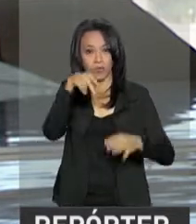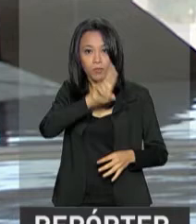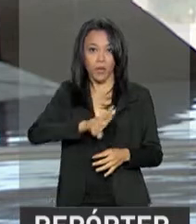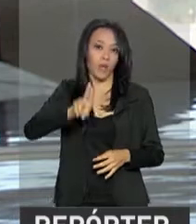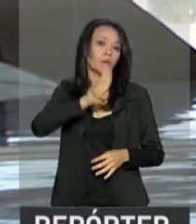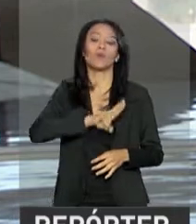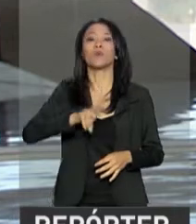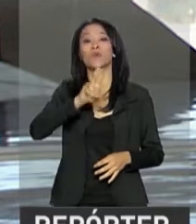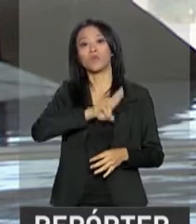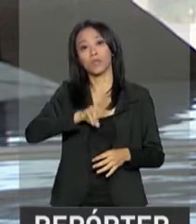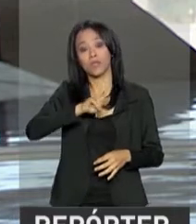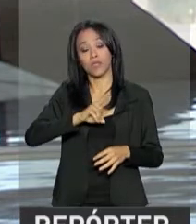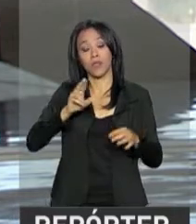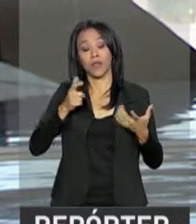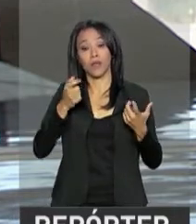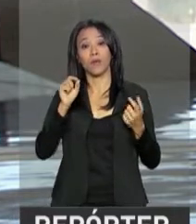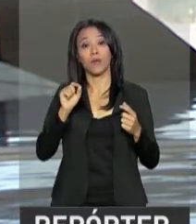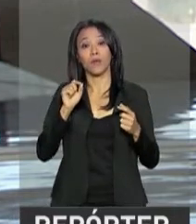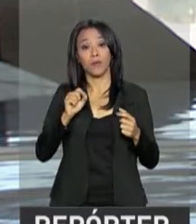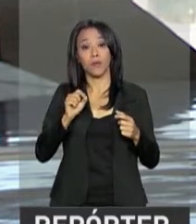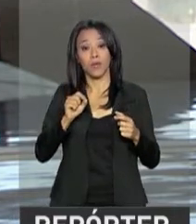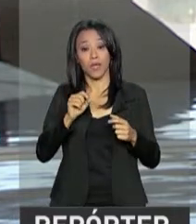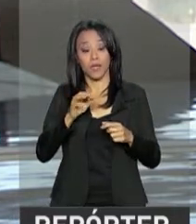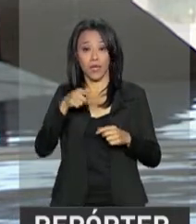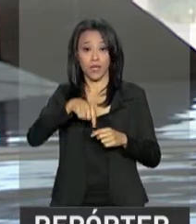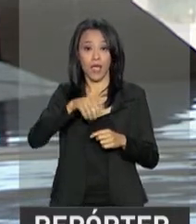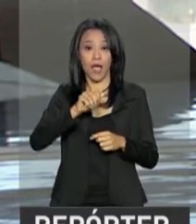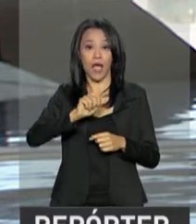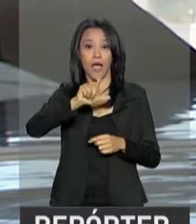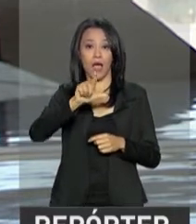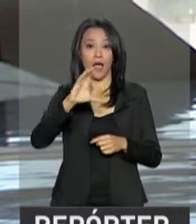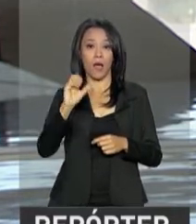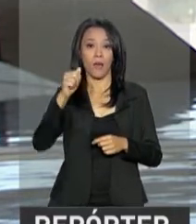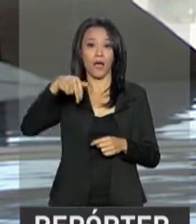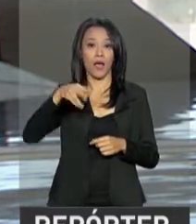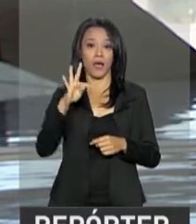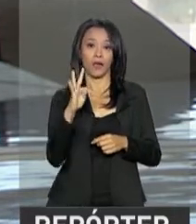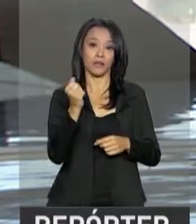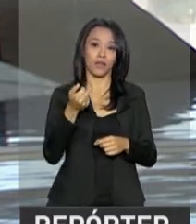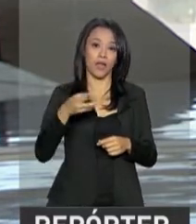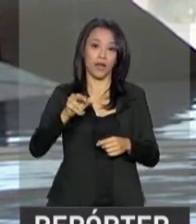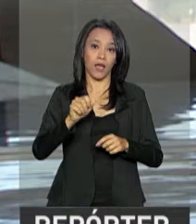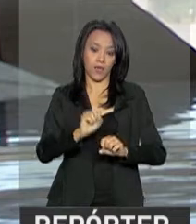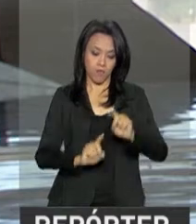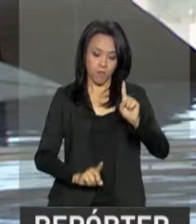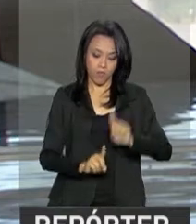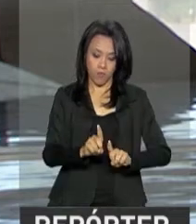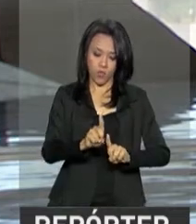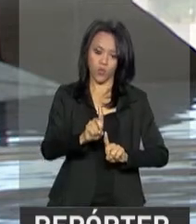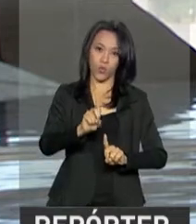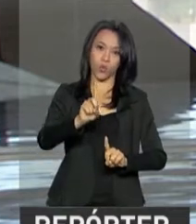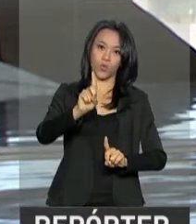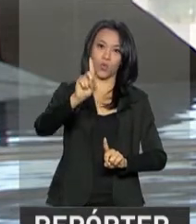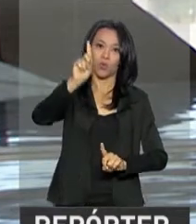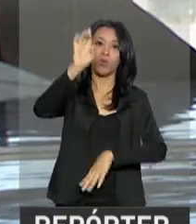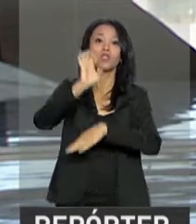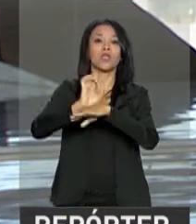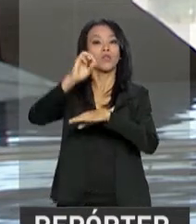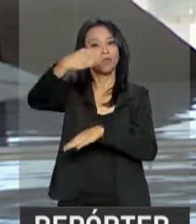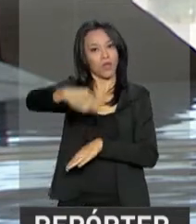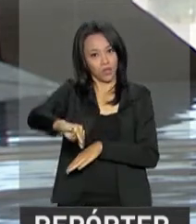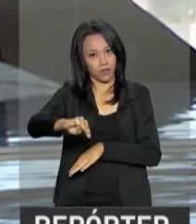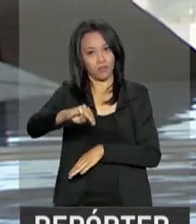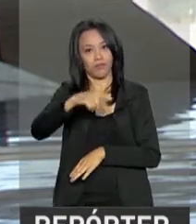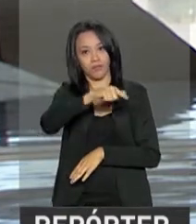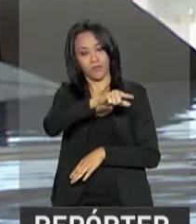da base de lançamento de alcântara na saída da reunião o ministro aloysio nunes informou também que o